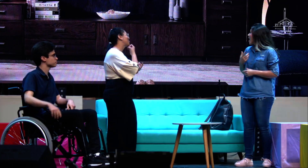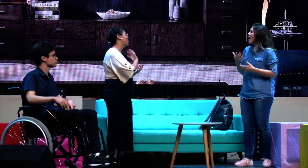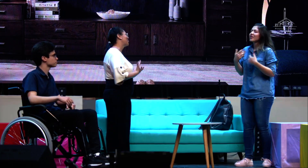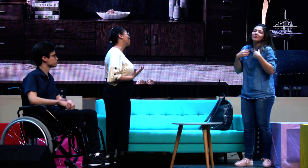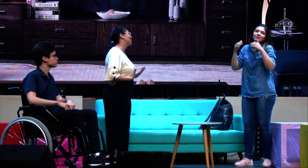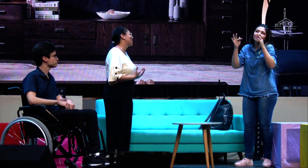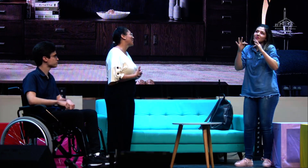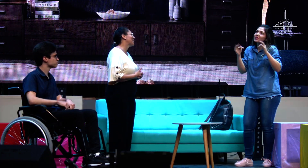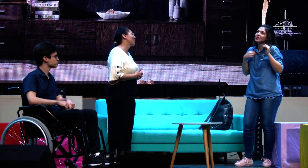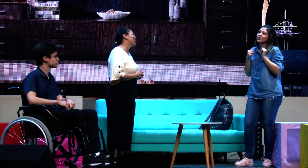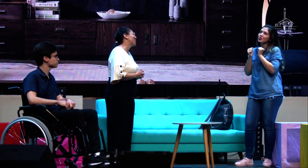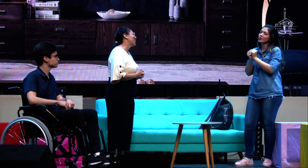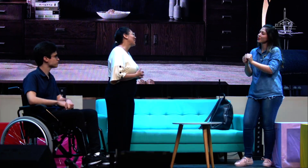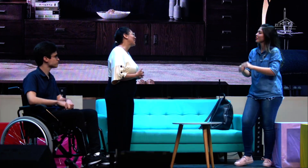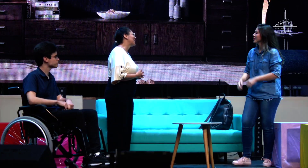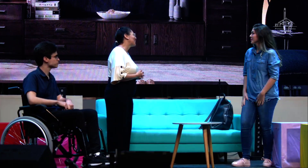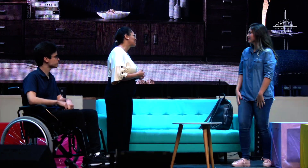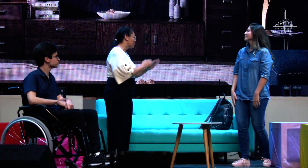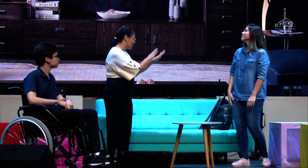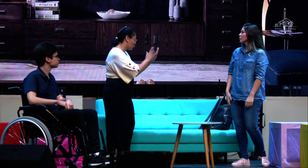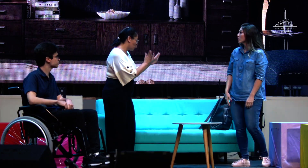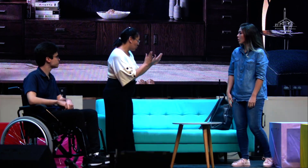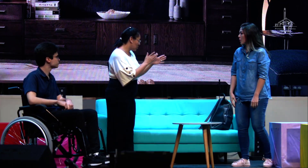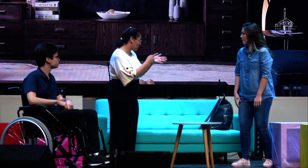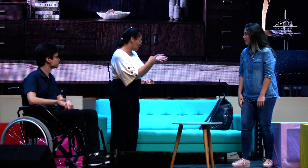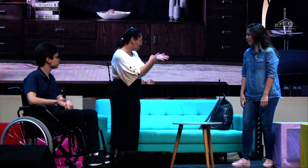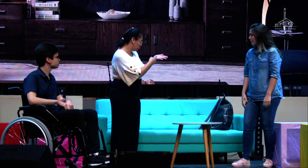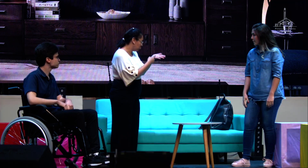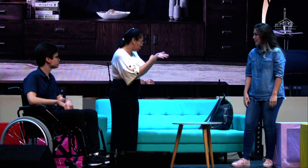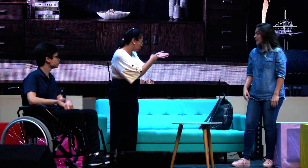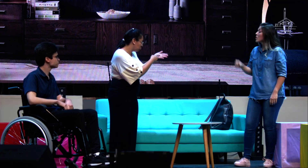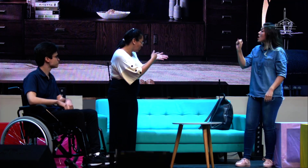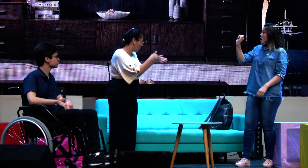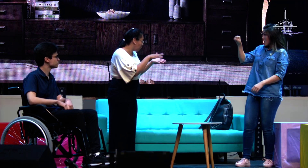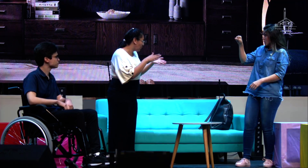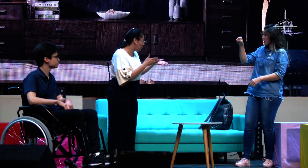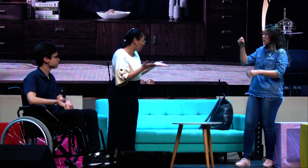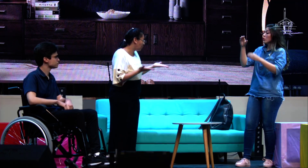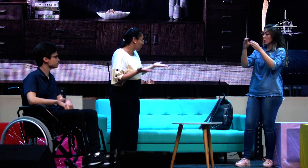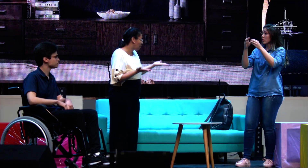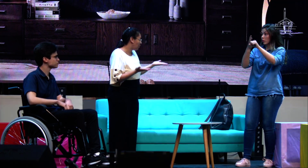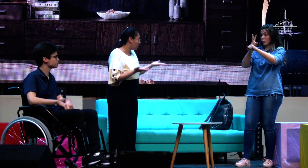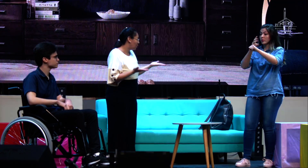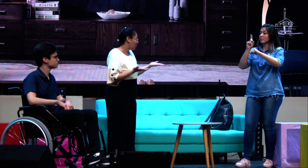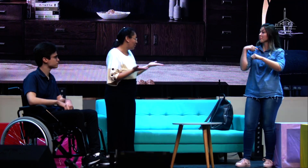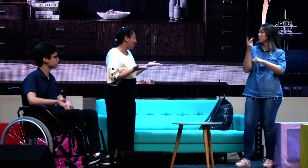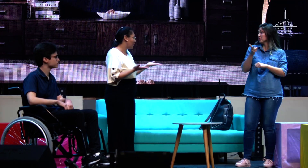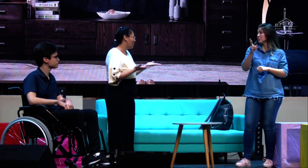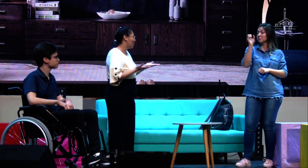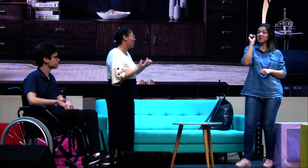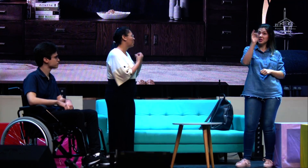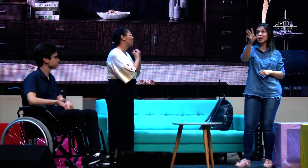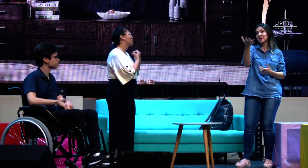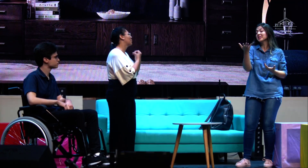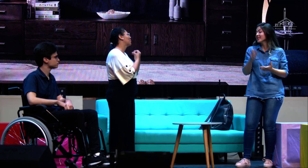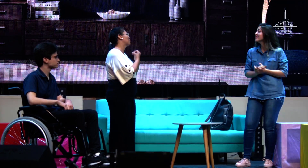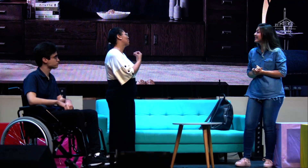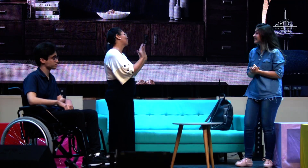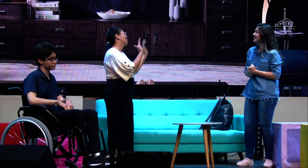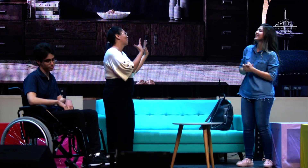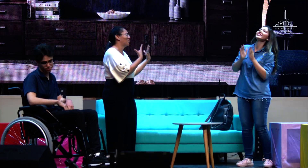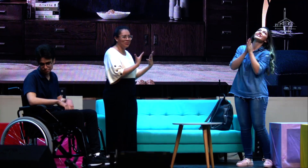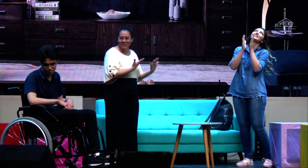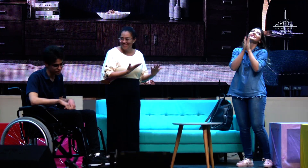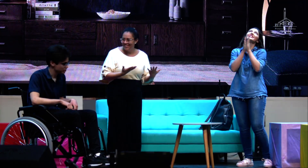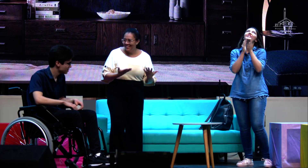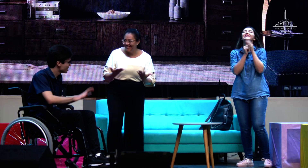Que legal. É, que bom. Eu tô muito feliz. E você já combinou com eles? Sim, sim. Entrei no